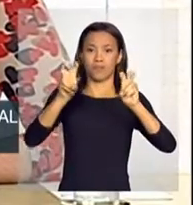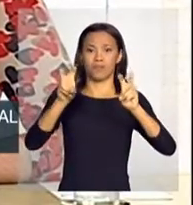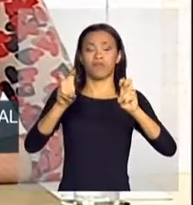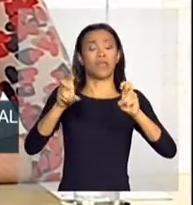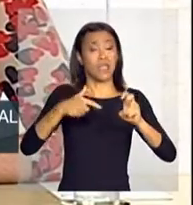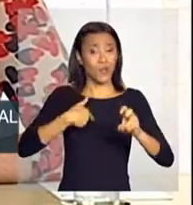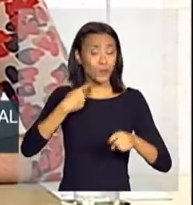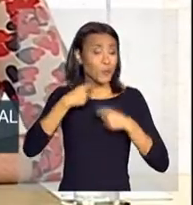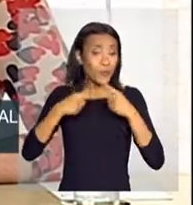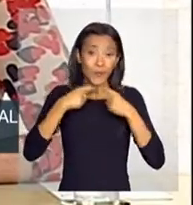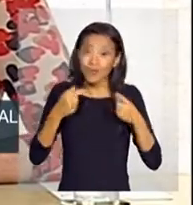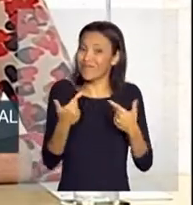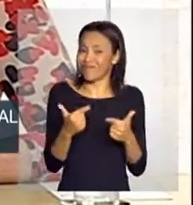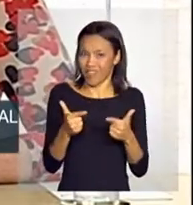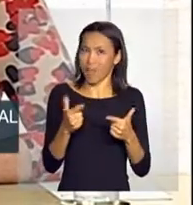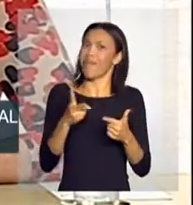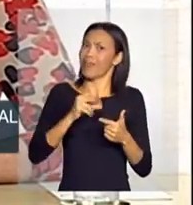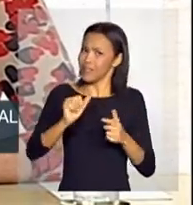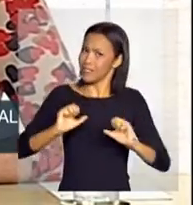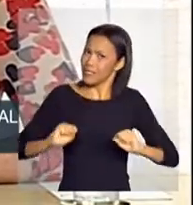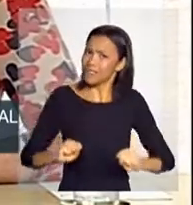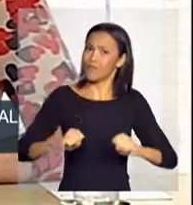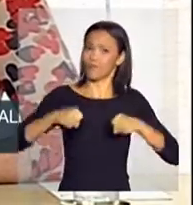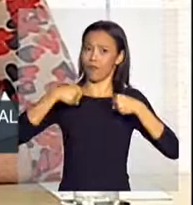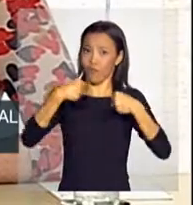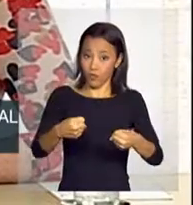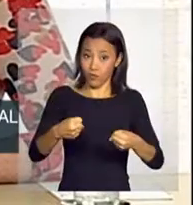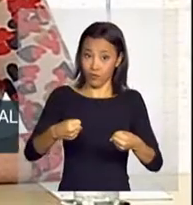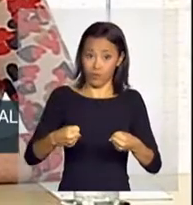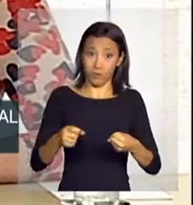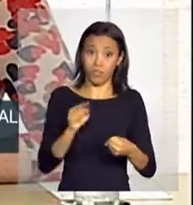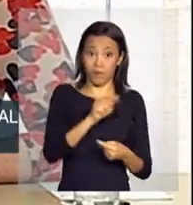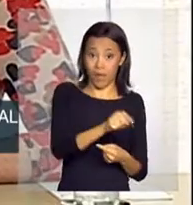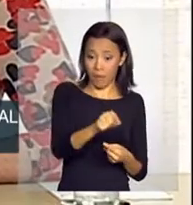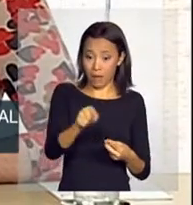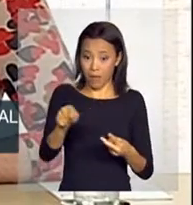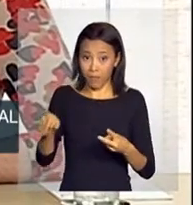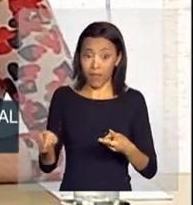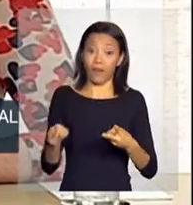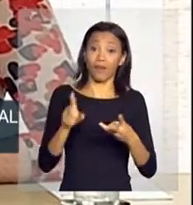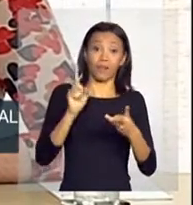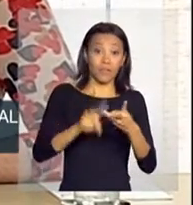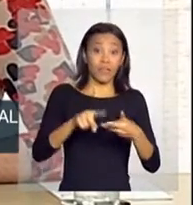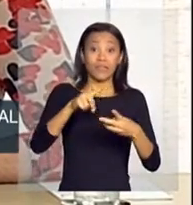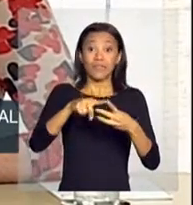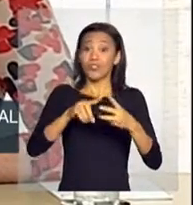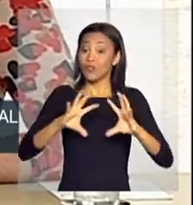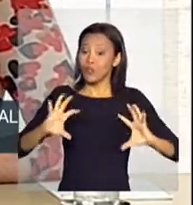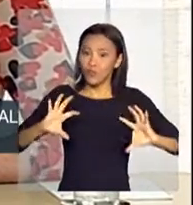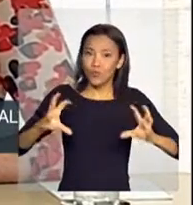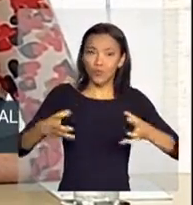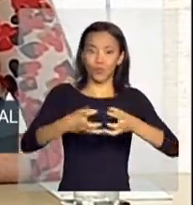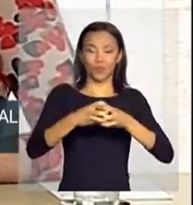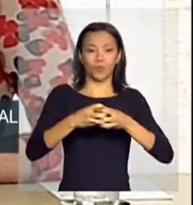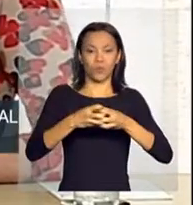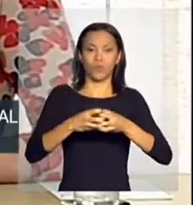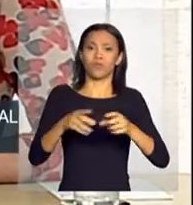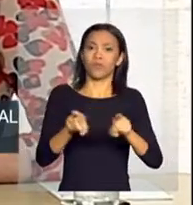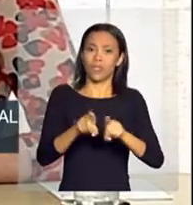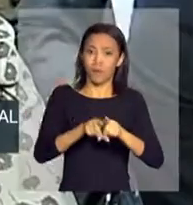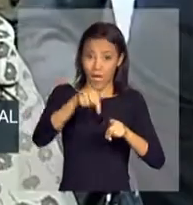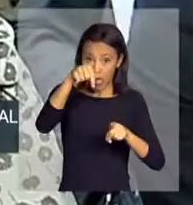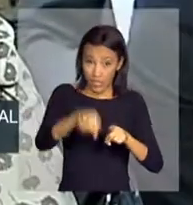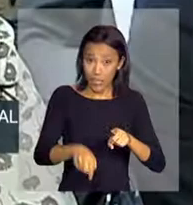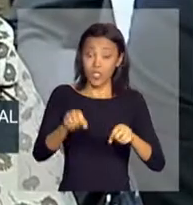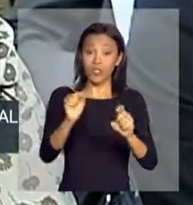não tenho dúvida nenhuma que será esse grande esforço do Poder Executivo do Poder Central em conjunto com os pô